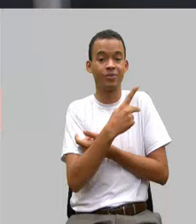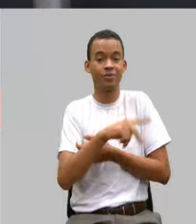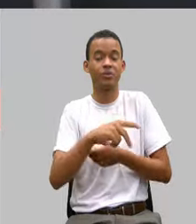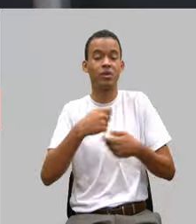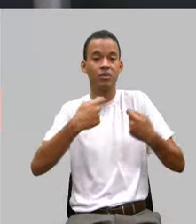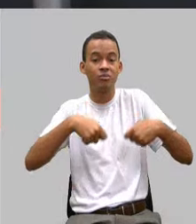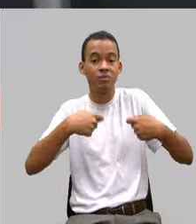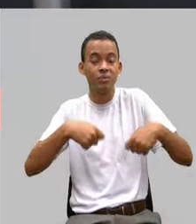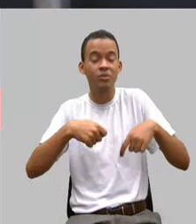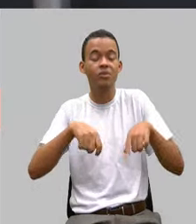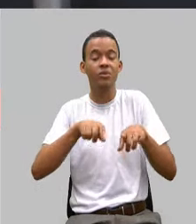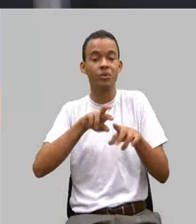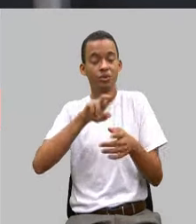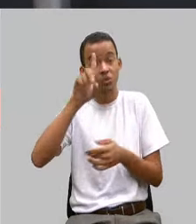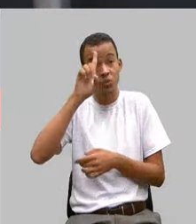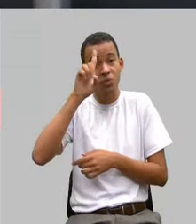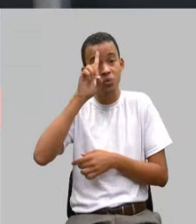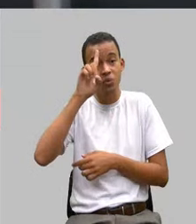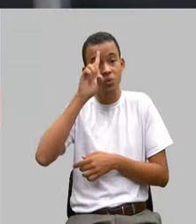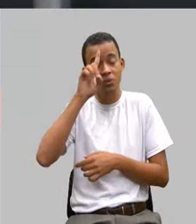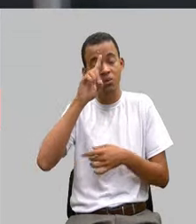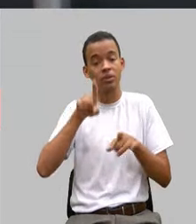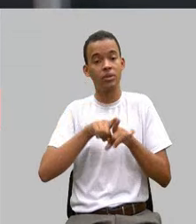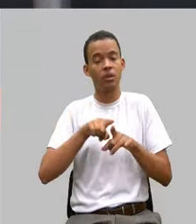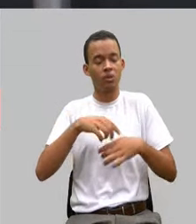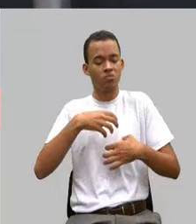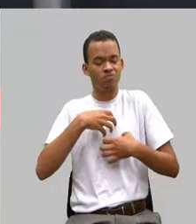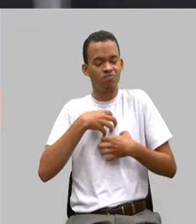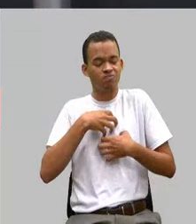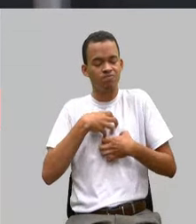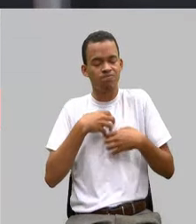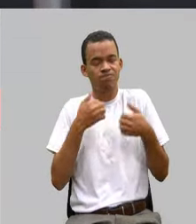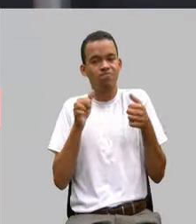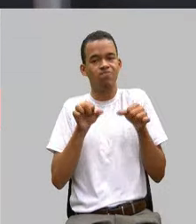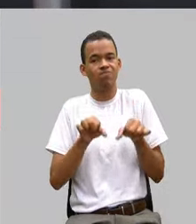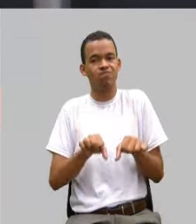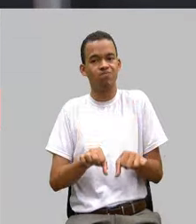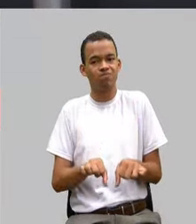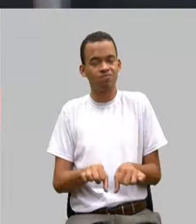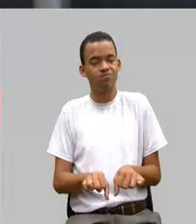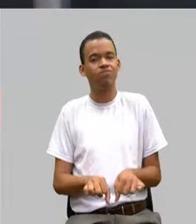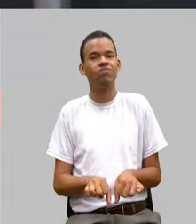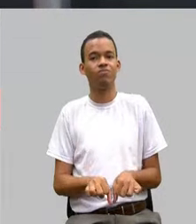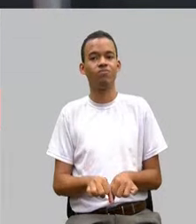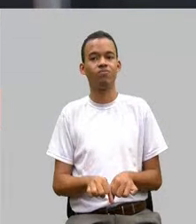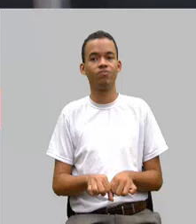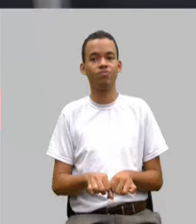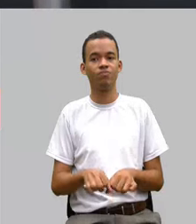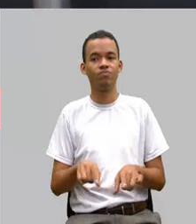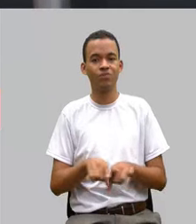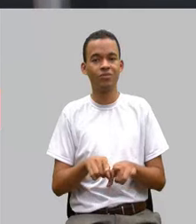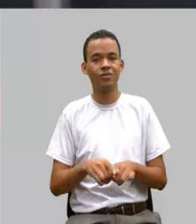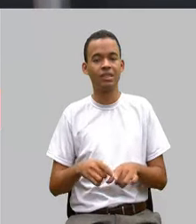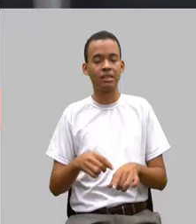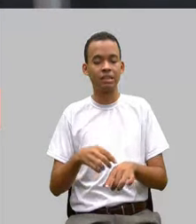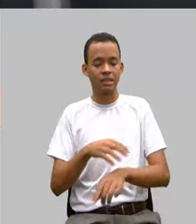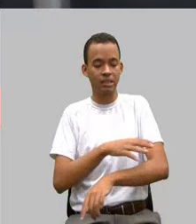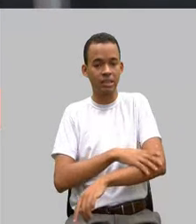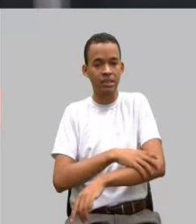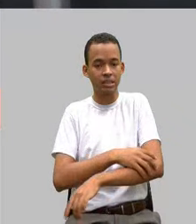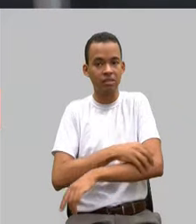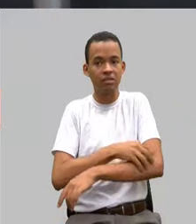próprio bem-estar que sensação de impotência pode estar presente mediante tremores de extremidades